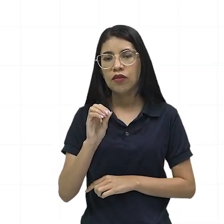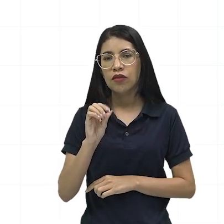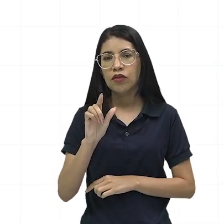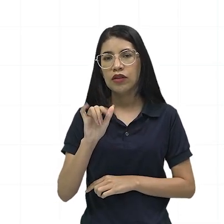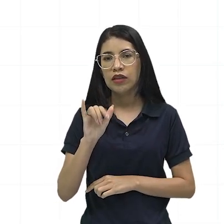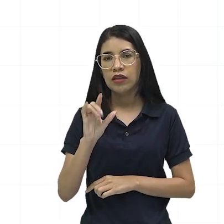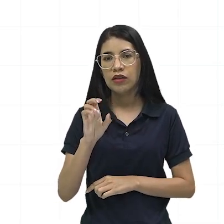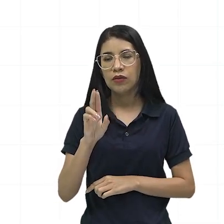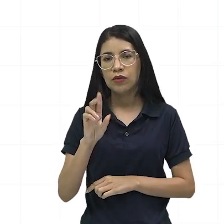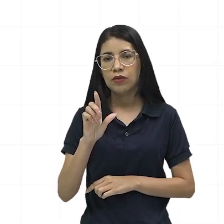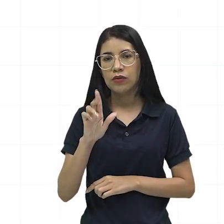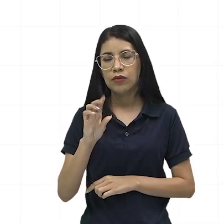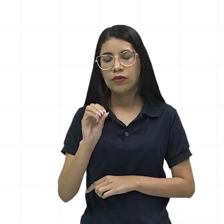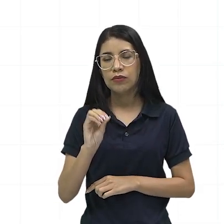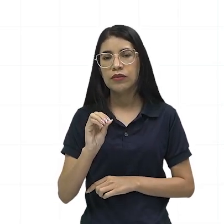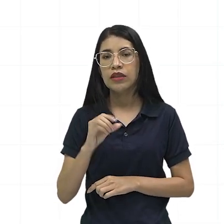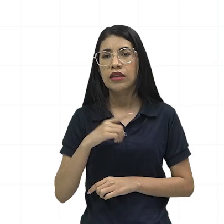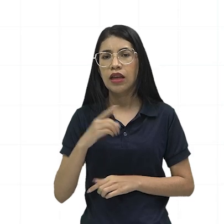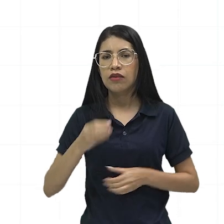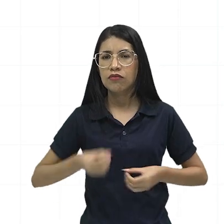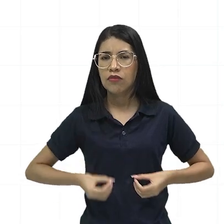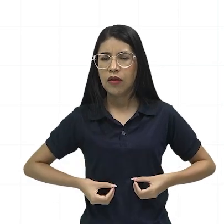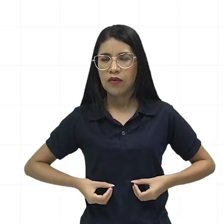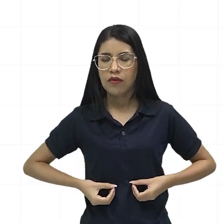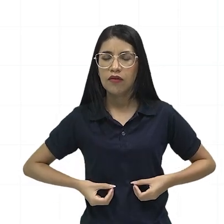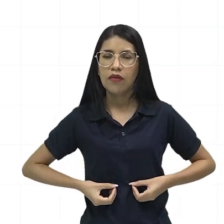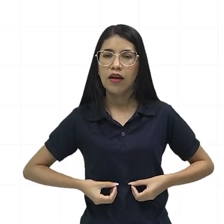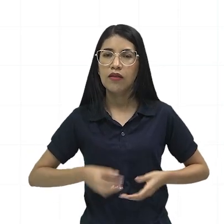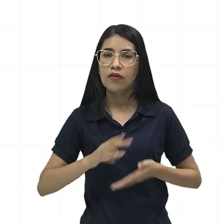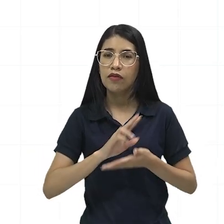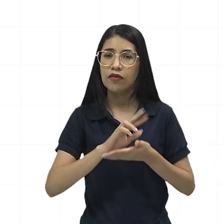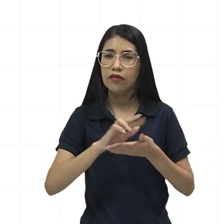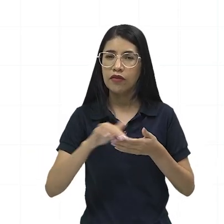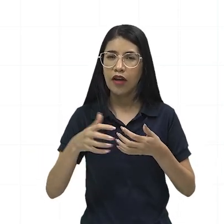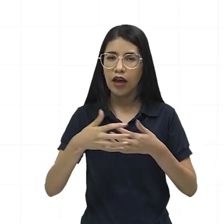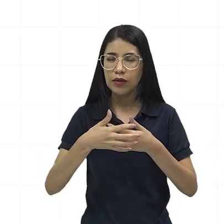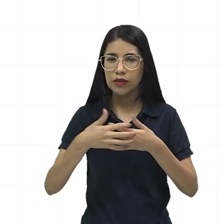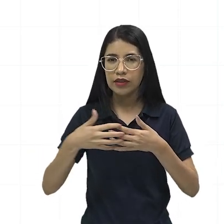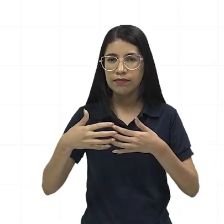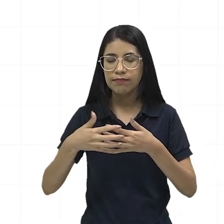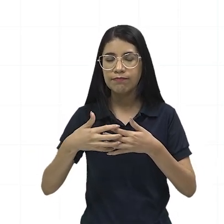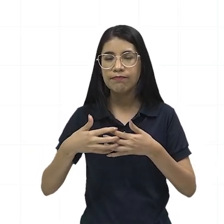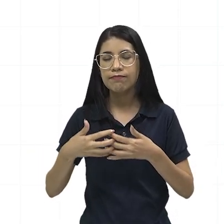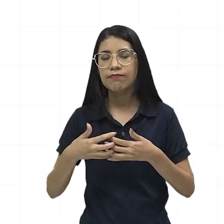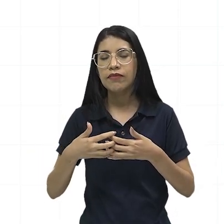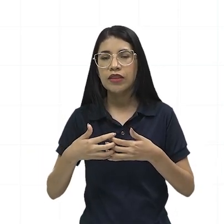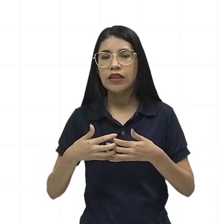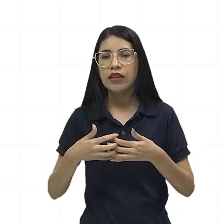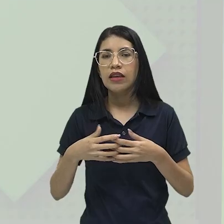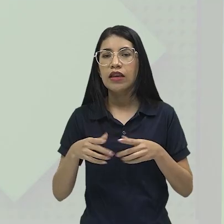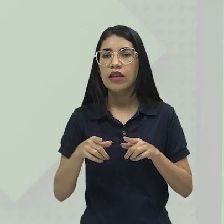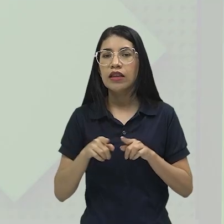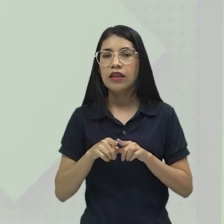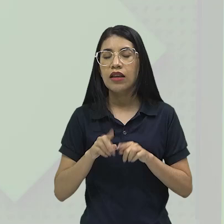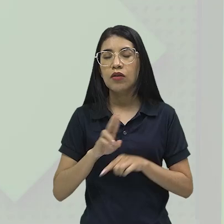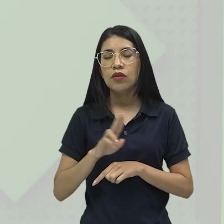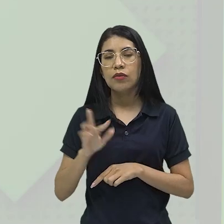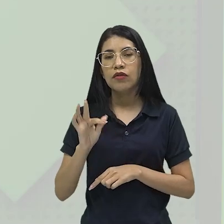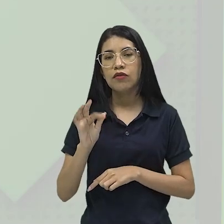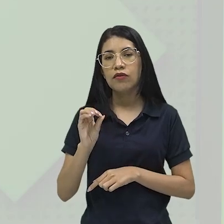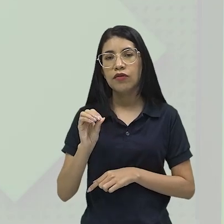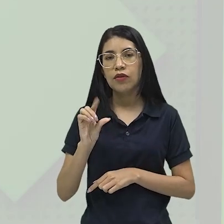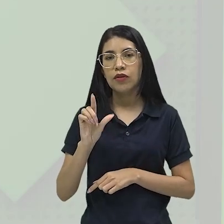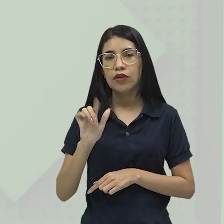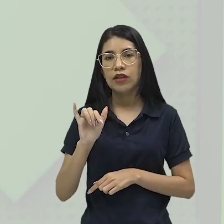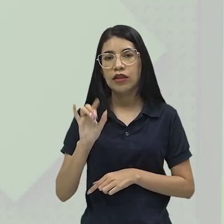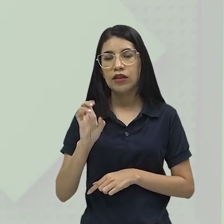lá no ovário, né, que existem alguns tecidos, tá? E aí isso a gente chama de folículos. Então